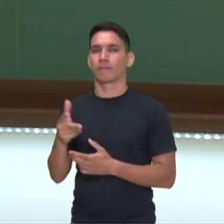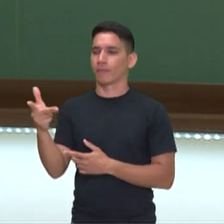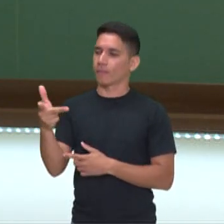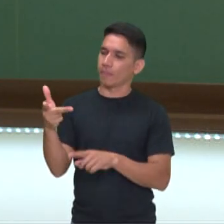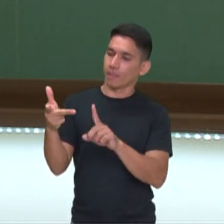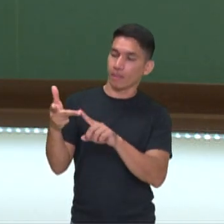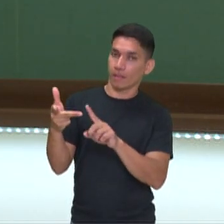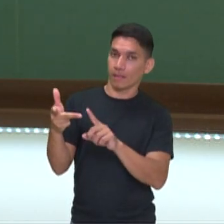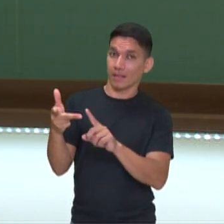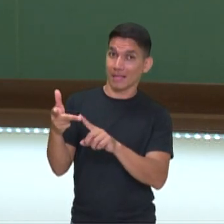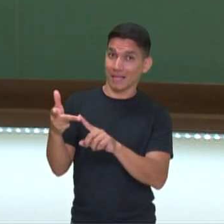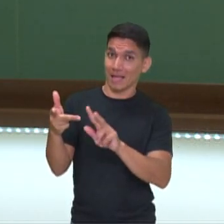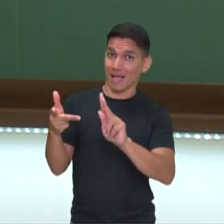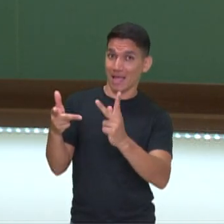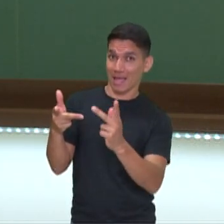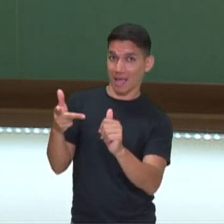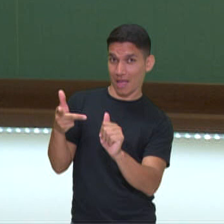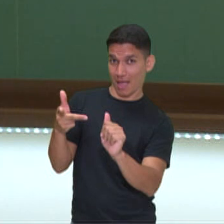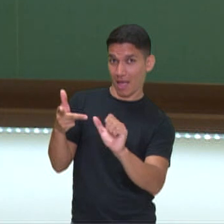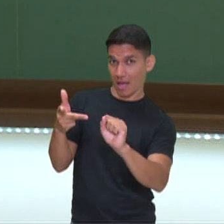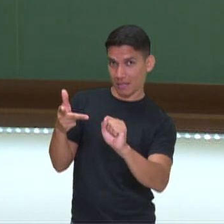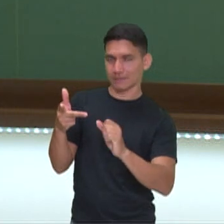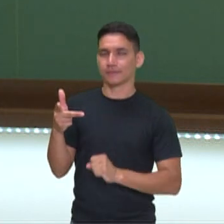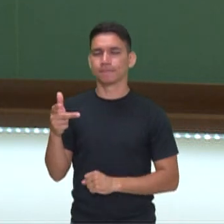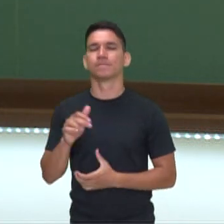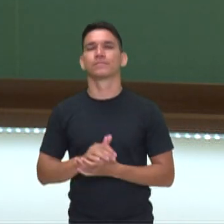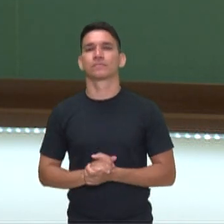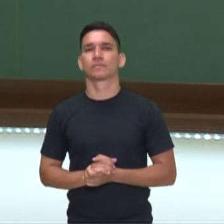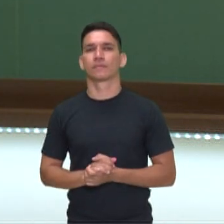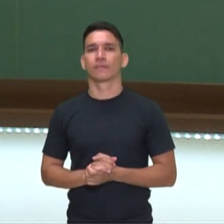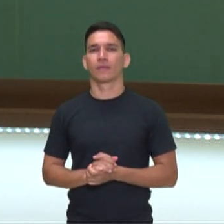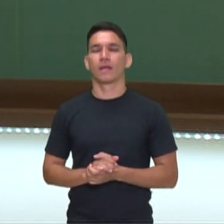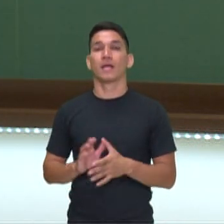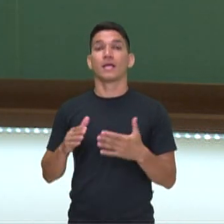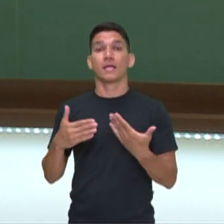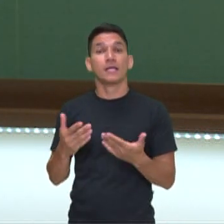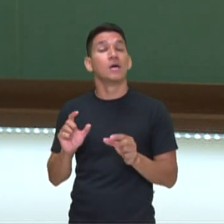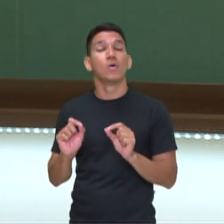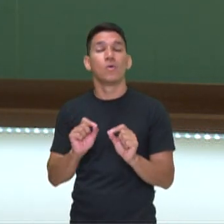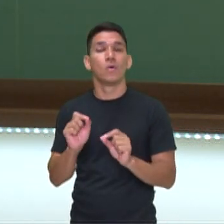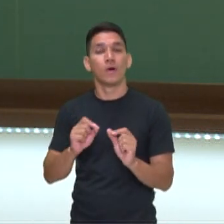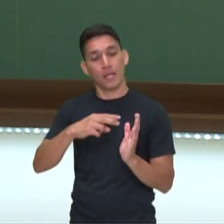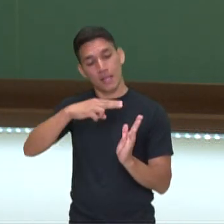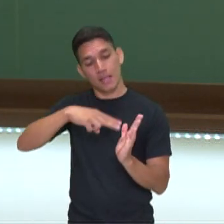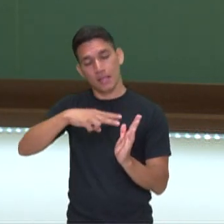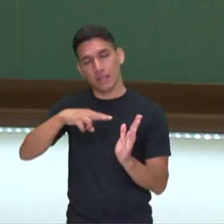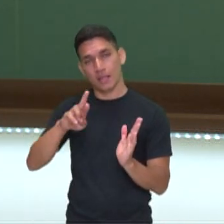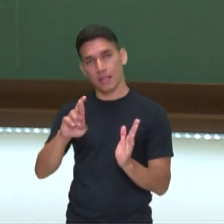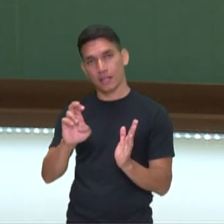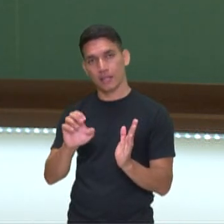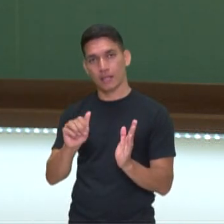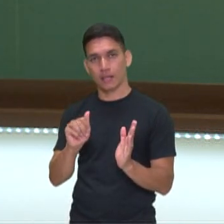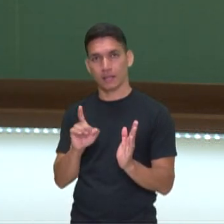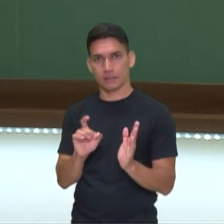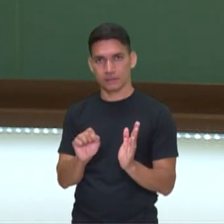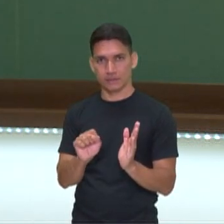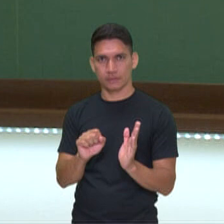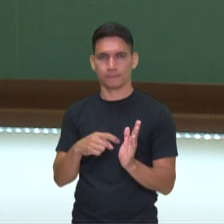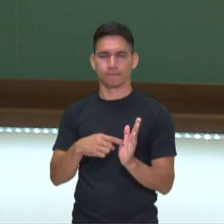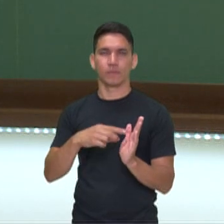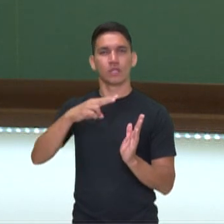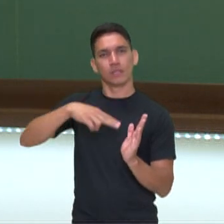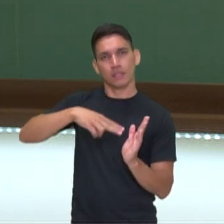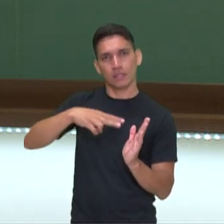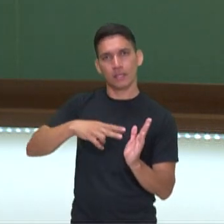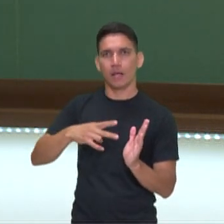has lunch. Has lunch at 1 o'clock, almoça à 1 da tarde e ele lê o jornal todo dia. Lembrando